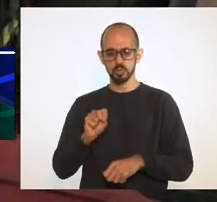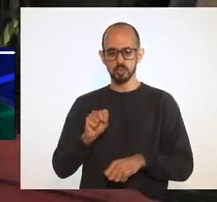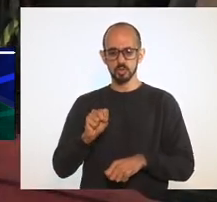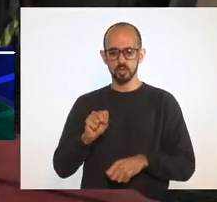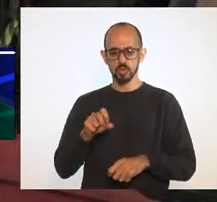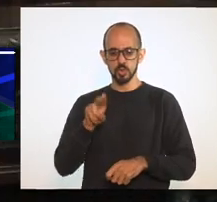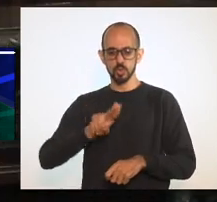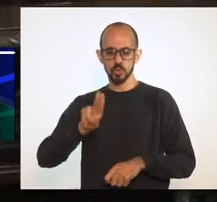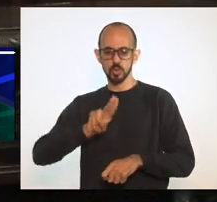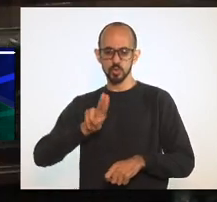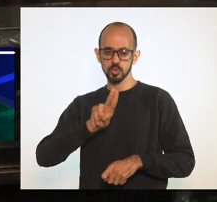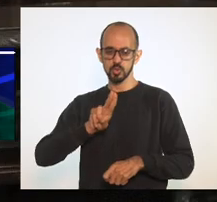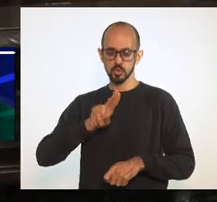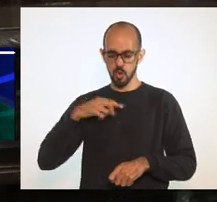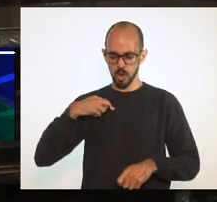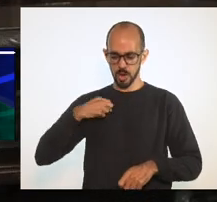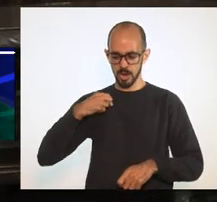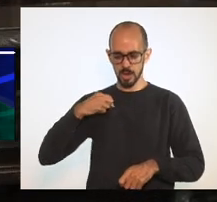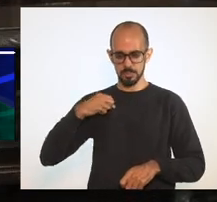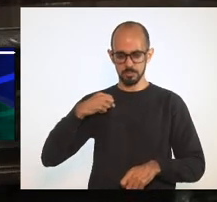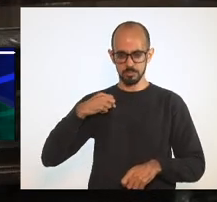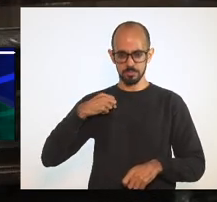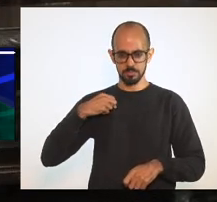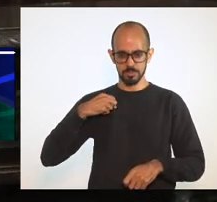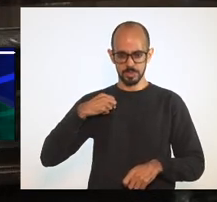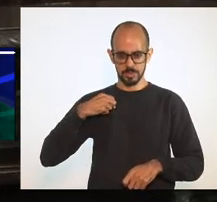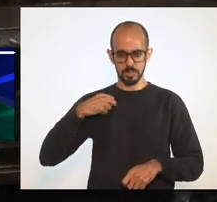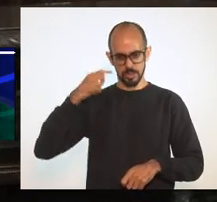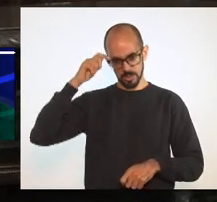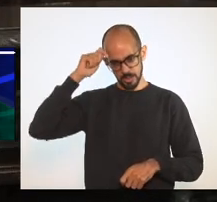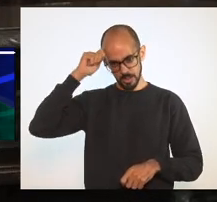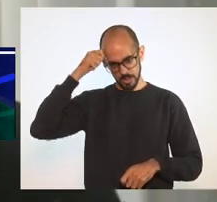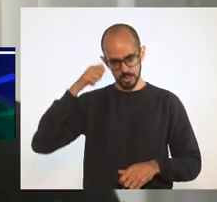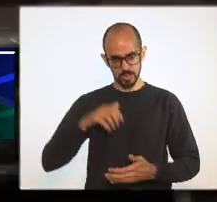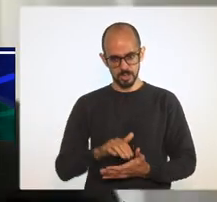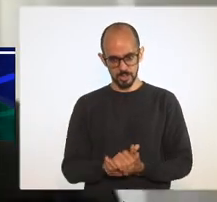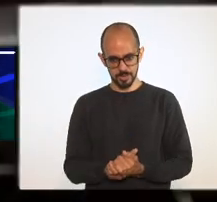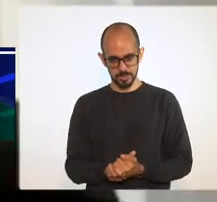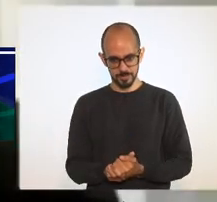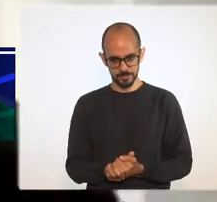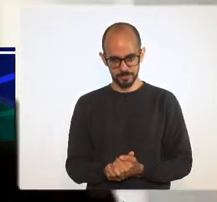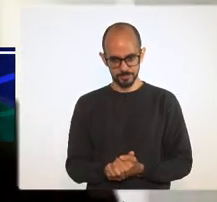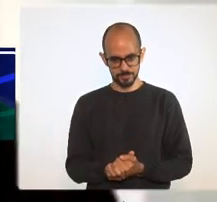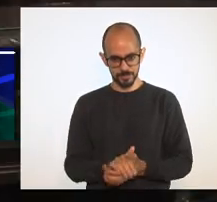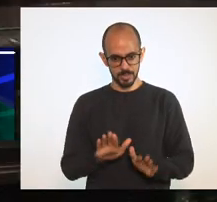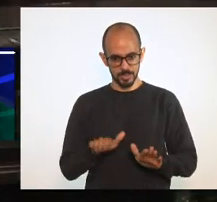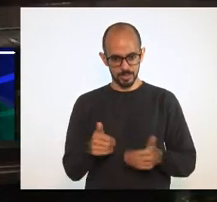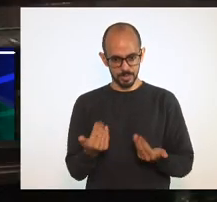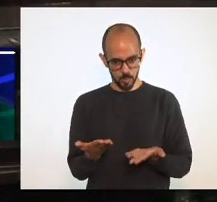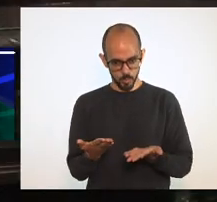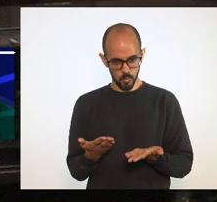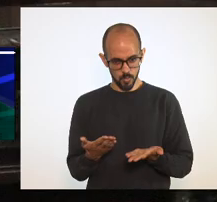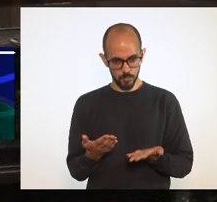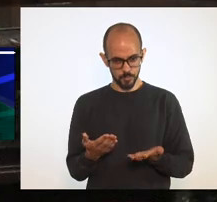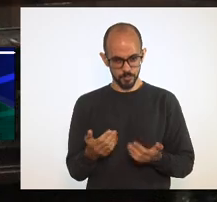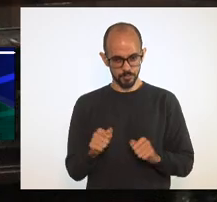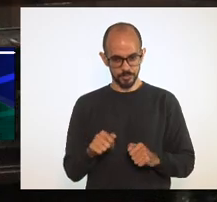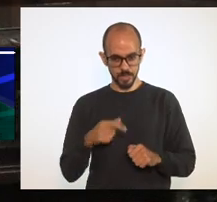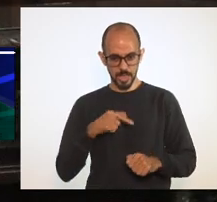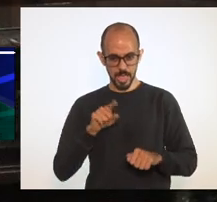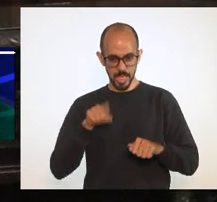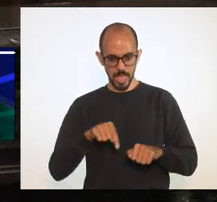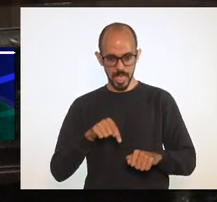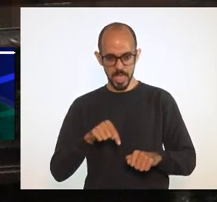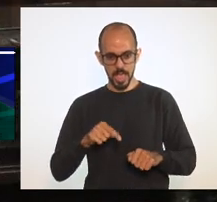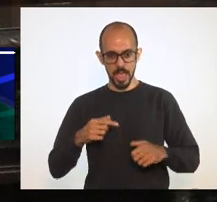e outras tantas. Mas pense... Fez o milésimo gol, pensa, no Maracanã. Vamos... Quem diria, por exemplo, eu quero dizer, presidente, a alegria que tenho muitas vezes